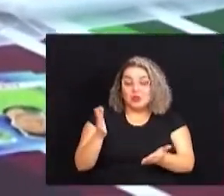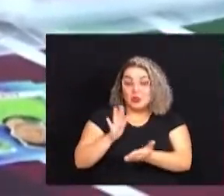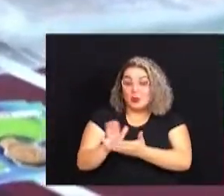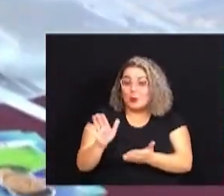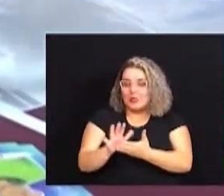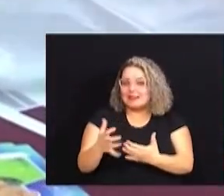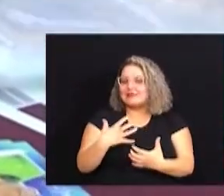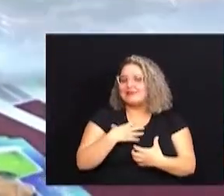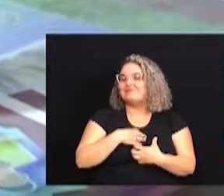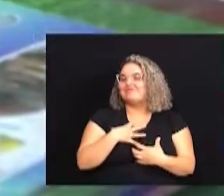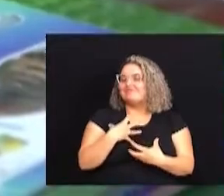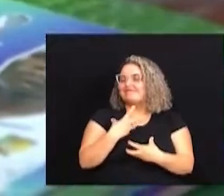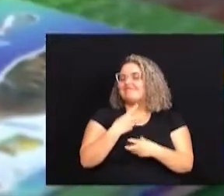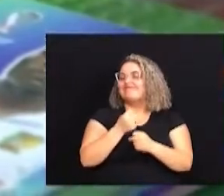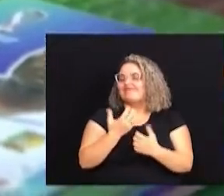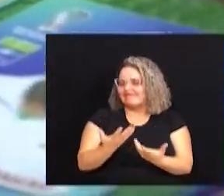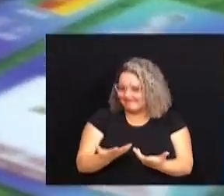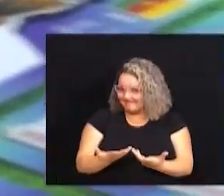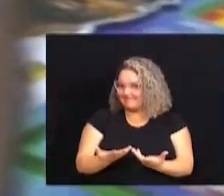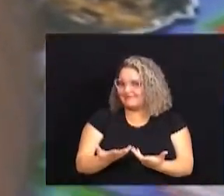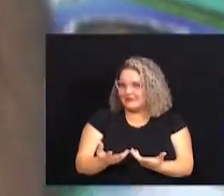um fator emocional muito forte.